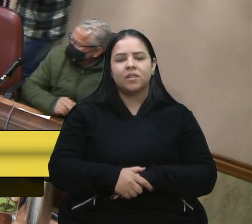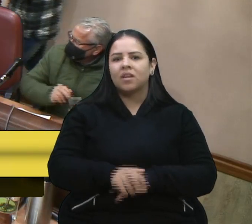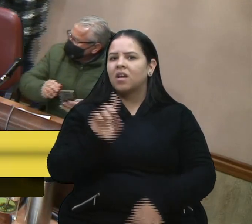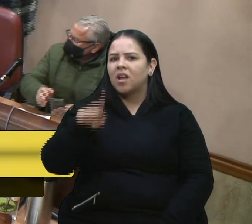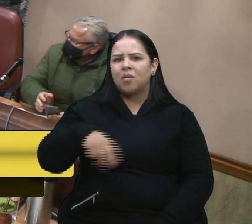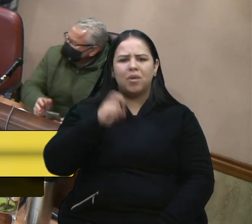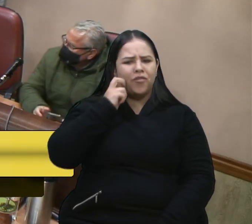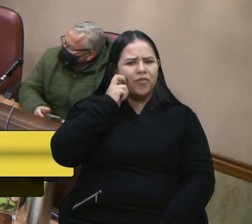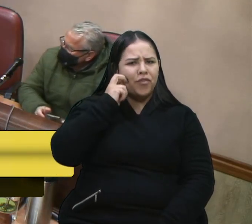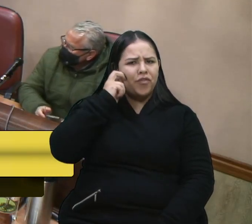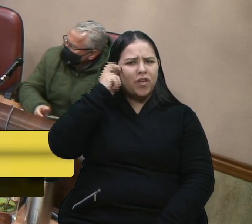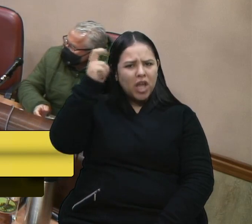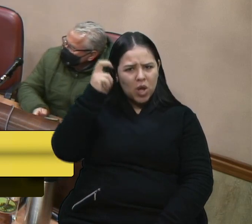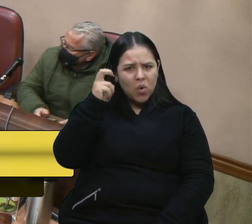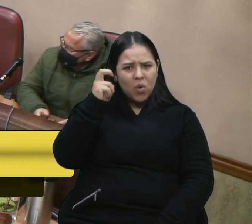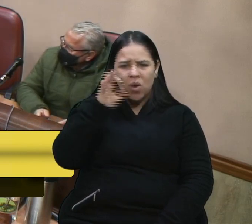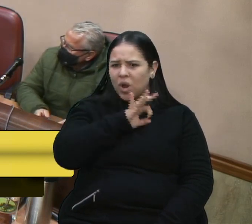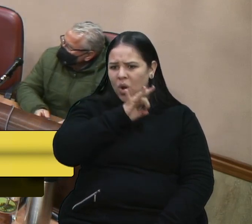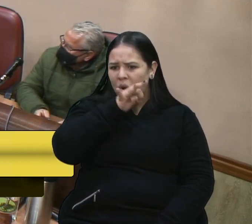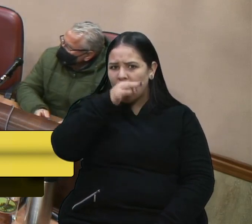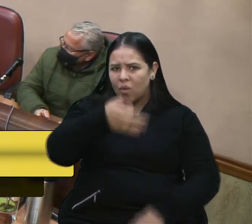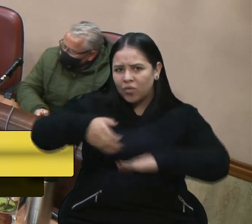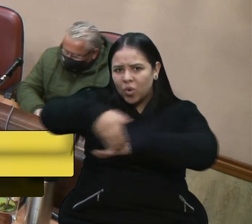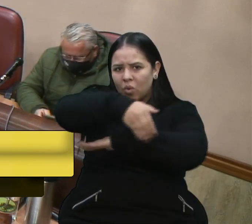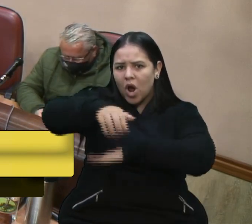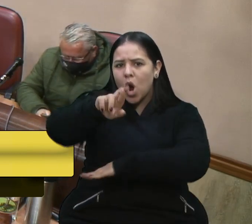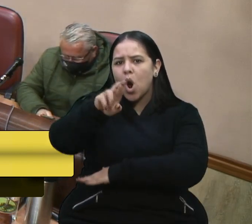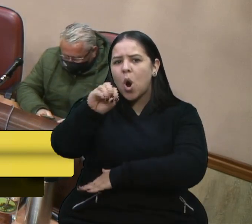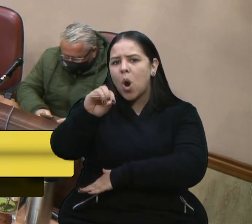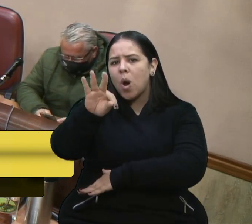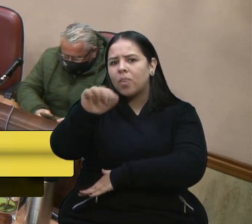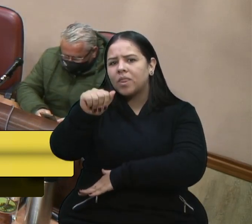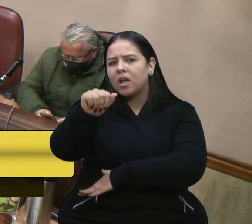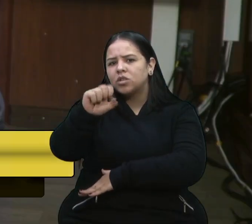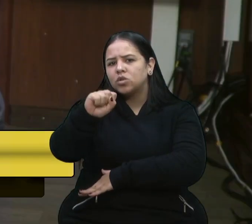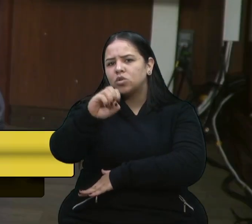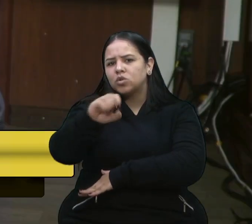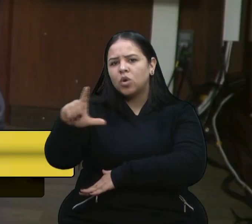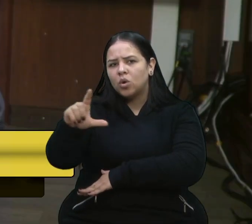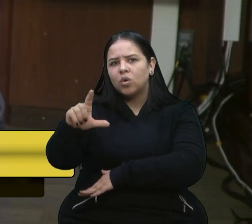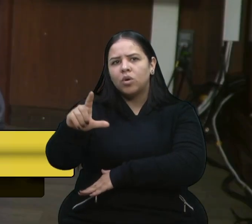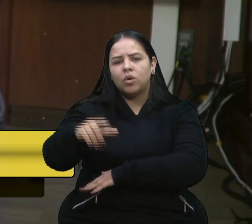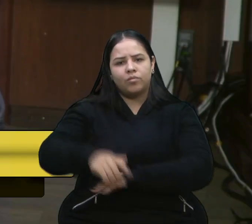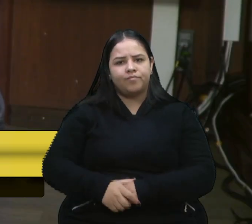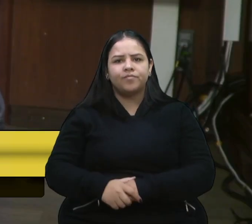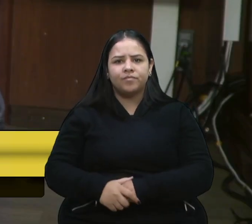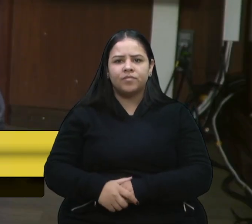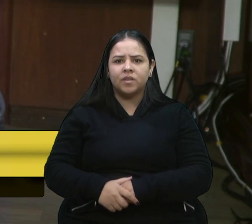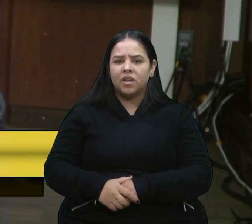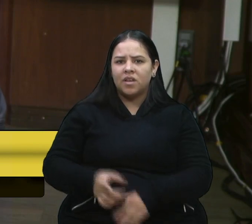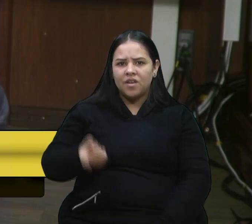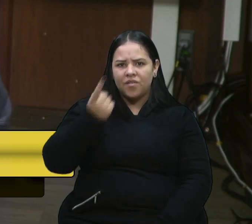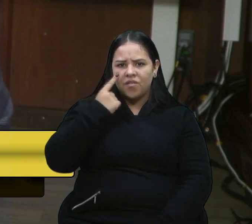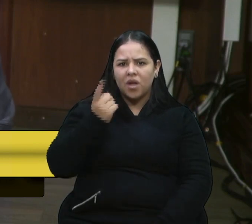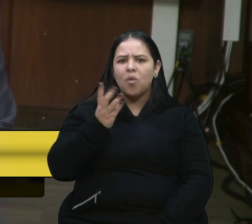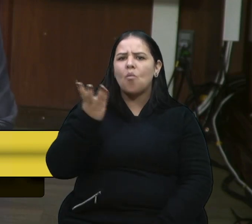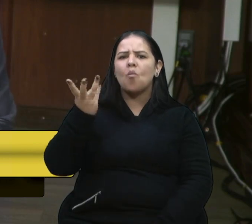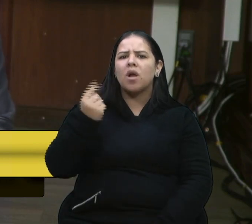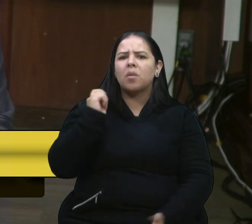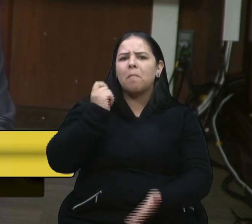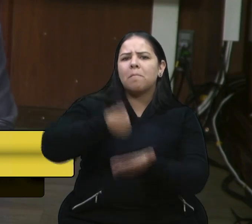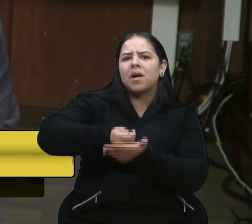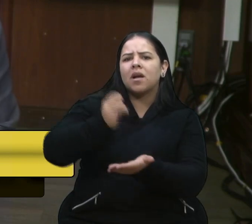da nossa Rota do Sol, bem como de outras vias, e é desproporcional o valor que se paga de imposto